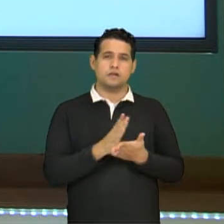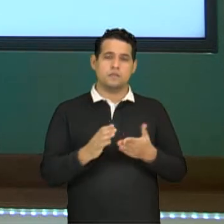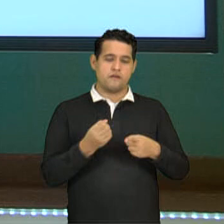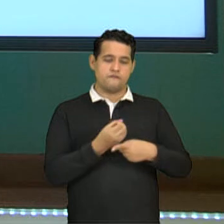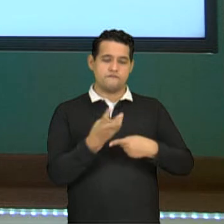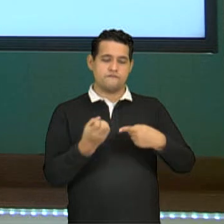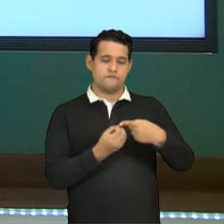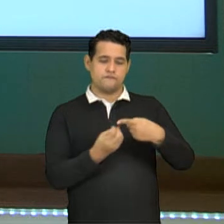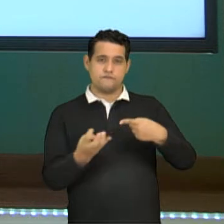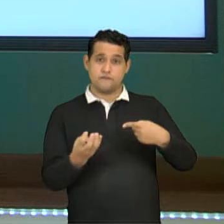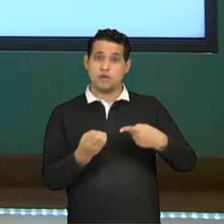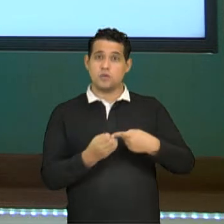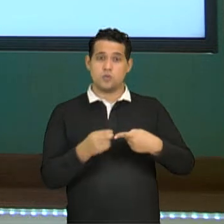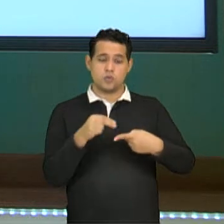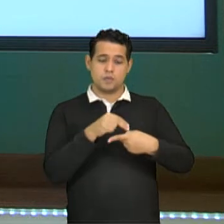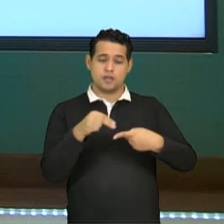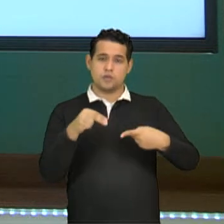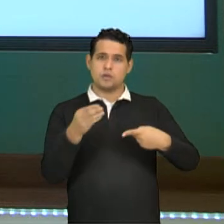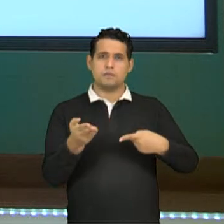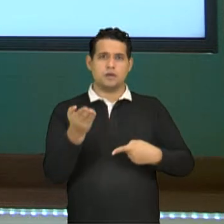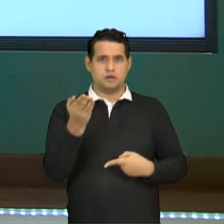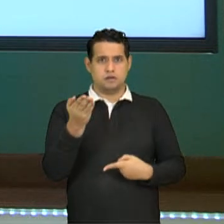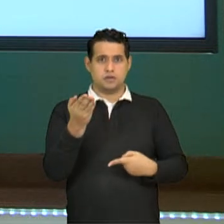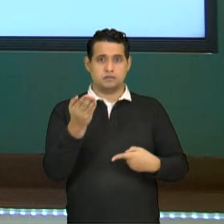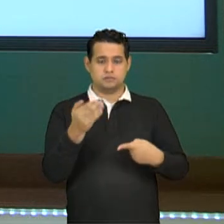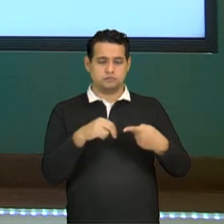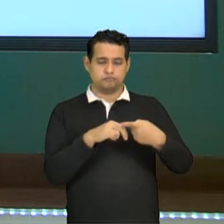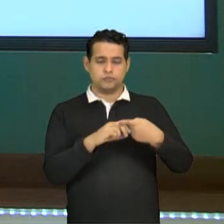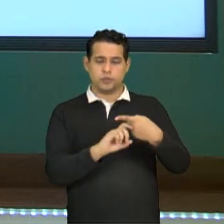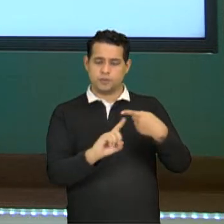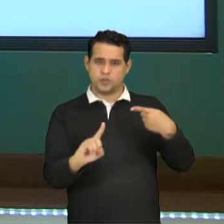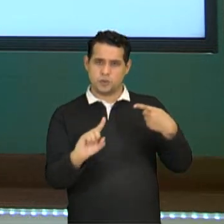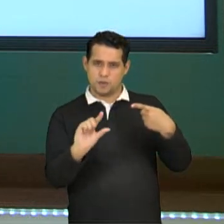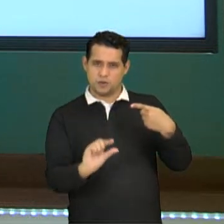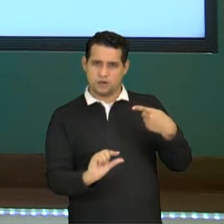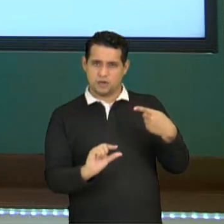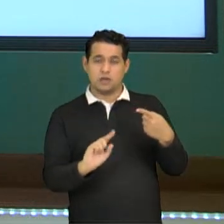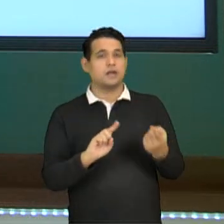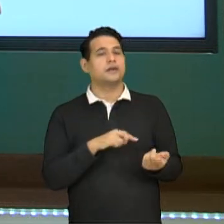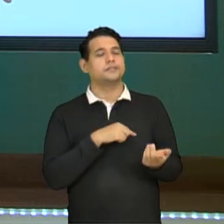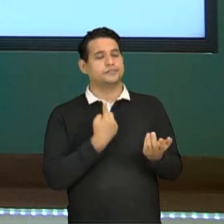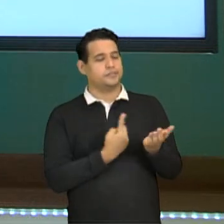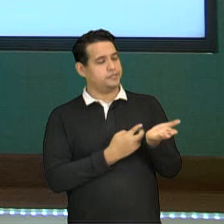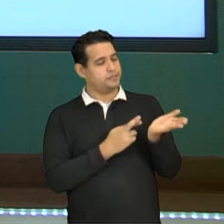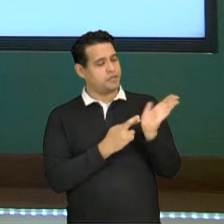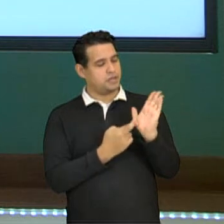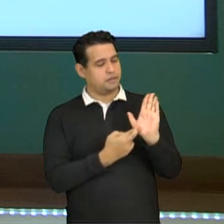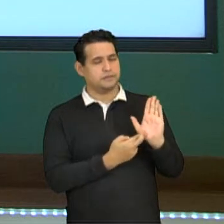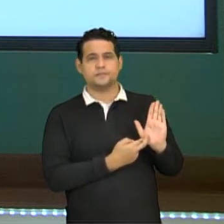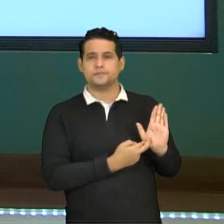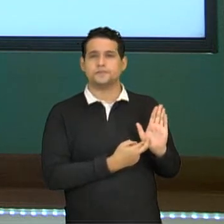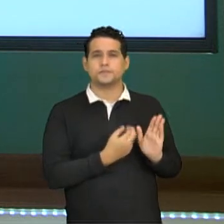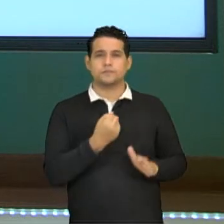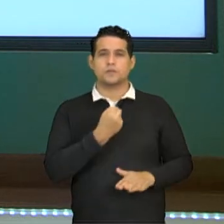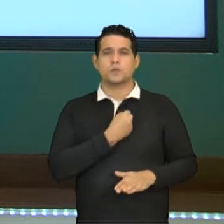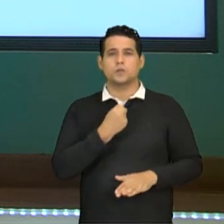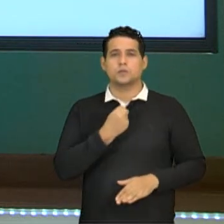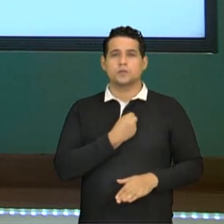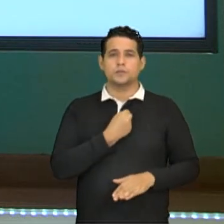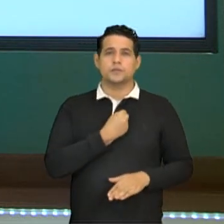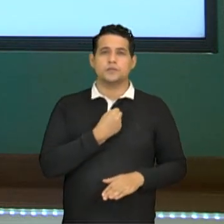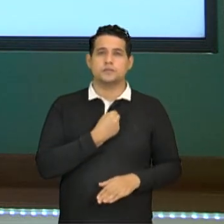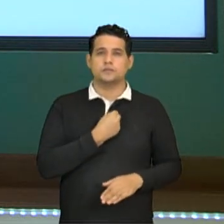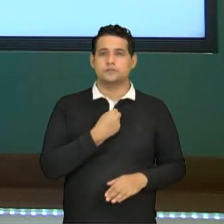fração com um numerador maior que o denominador, nós podemos representá-la por um número